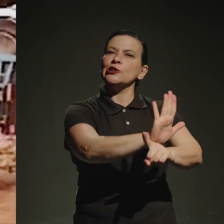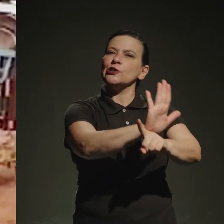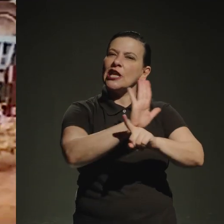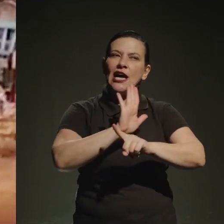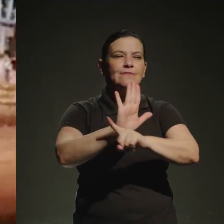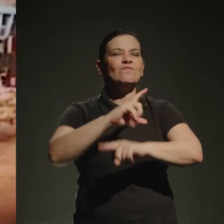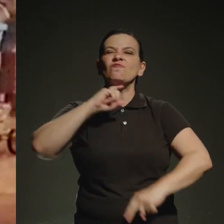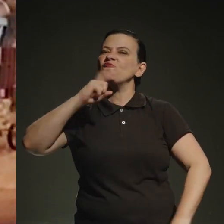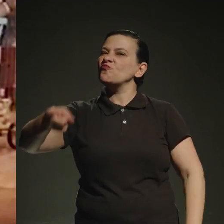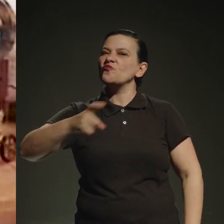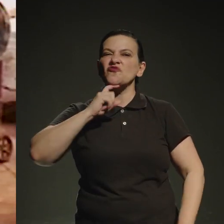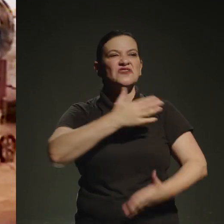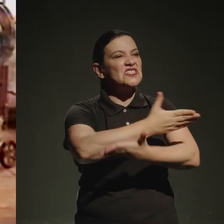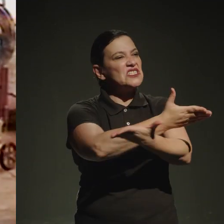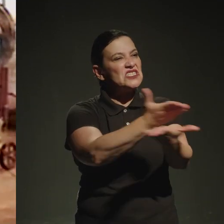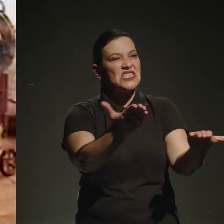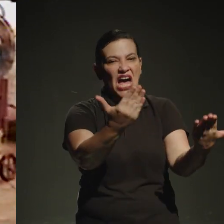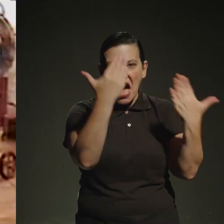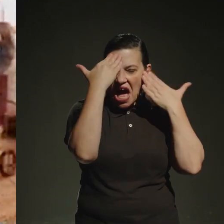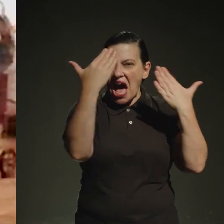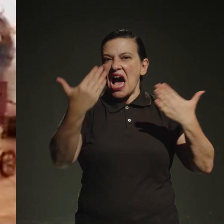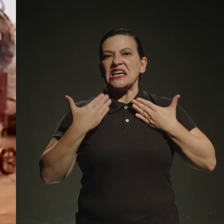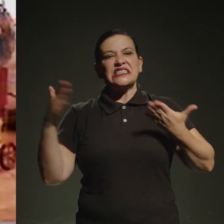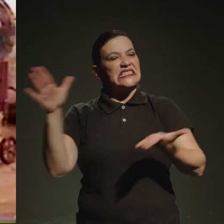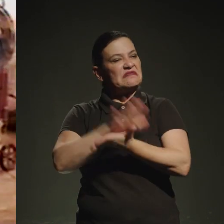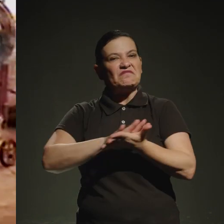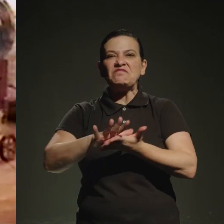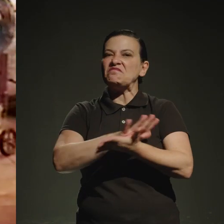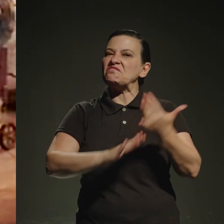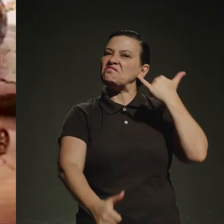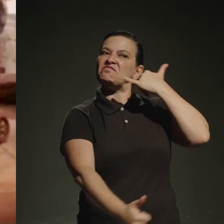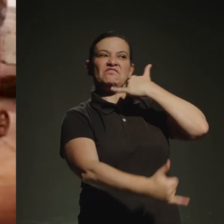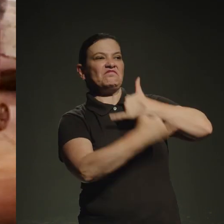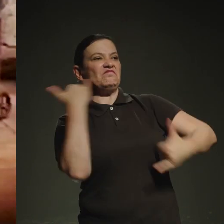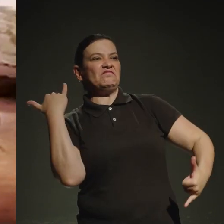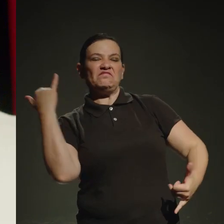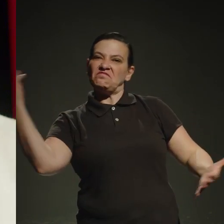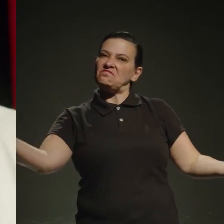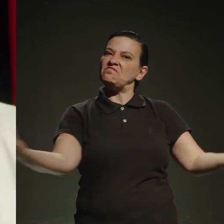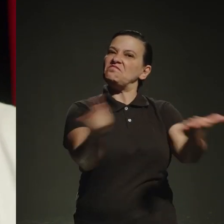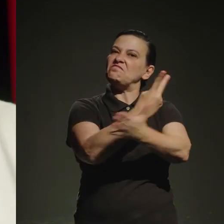está livre de acasalhar uma víbora em seu regaço!